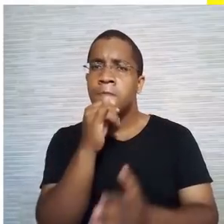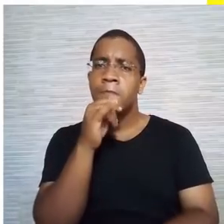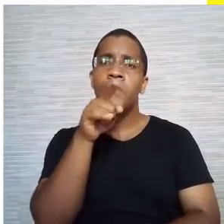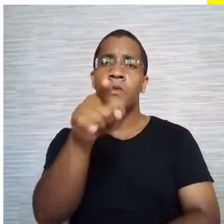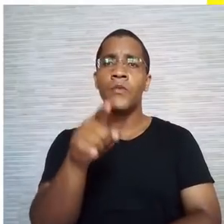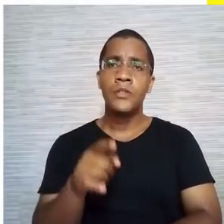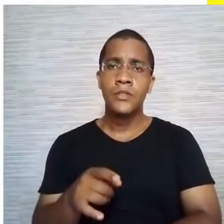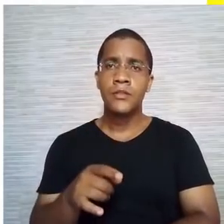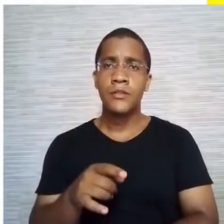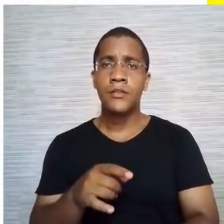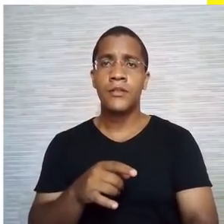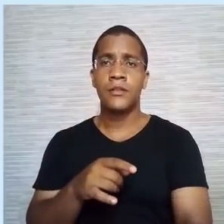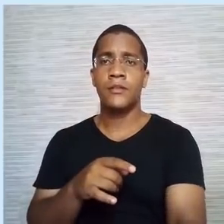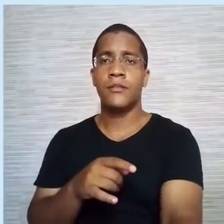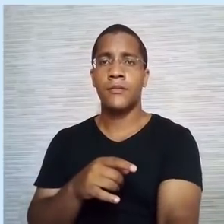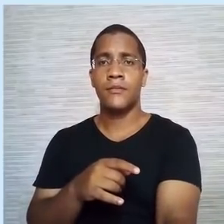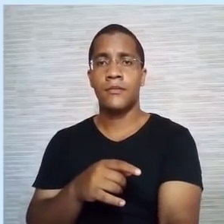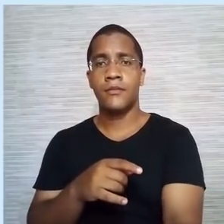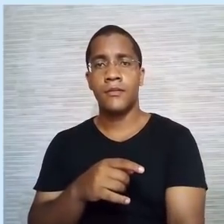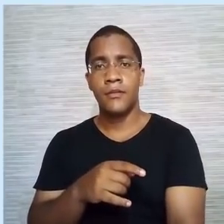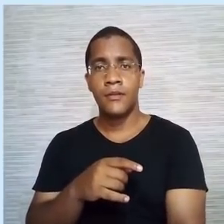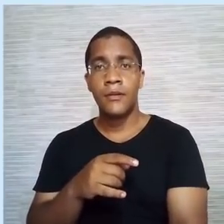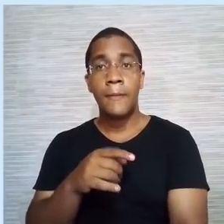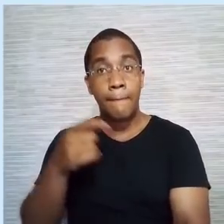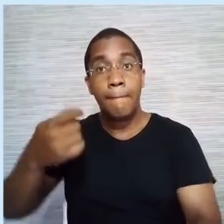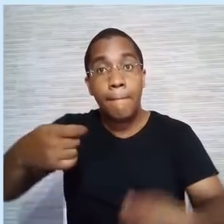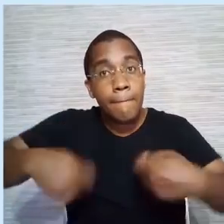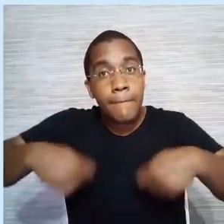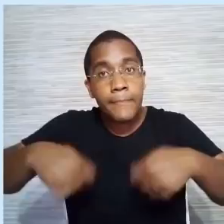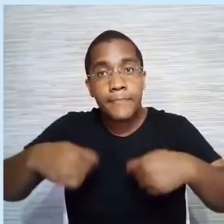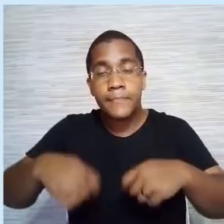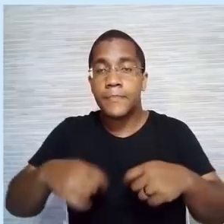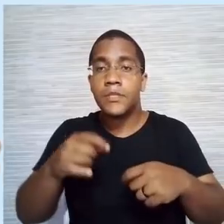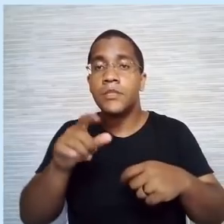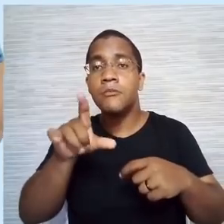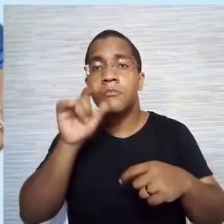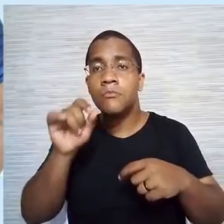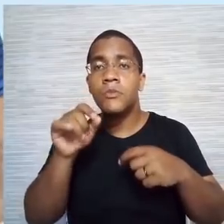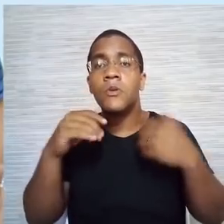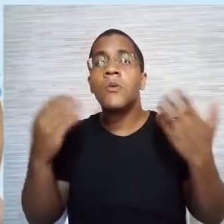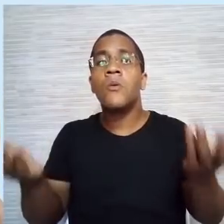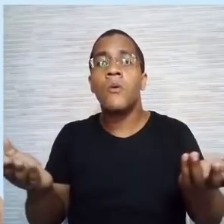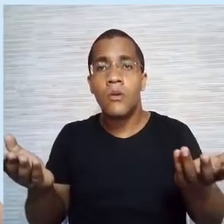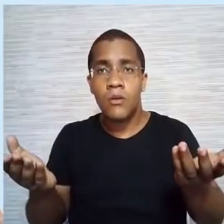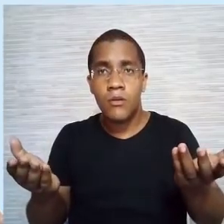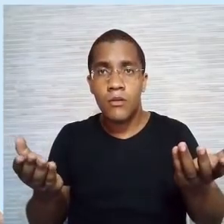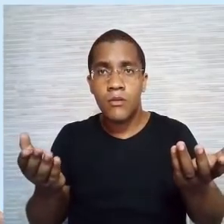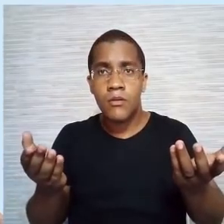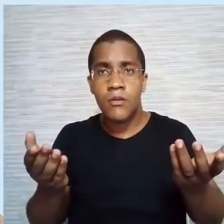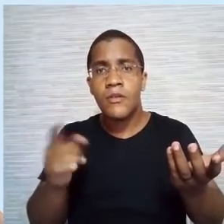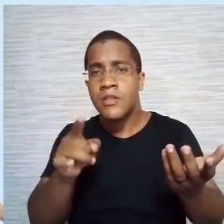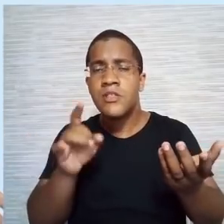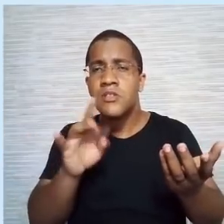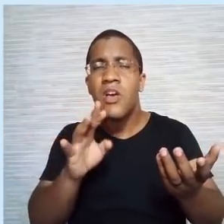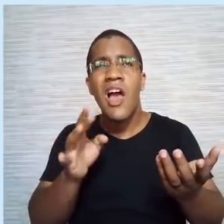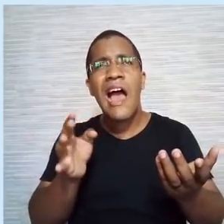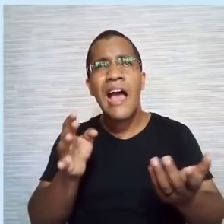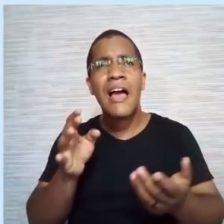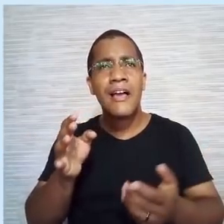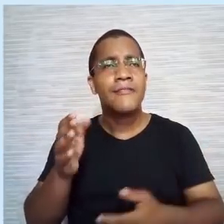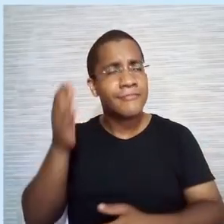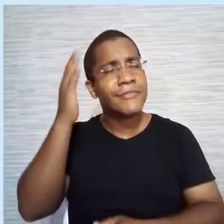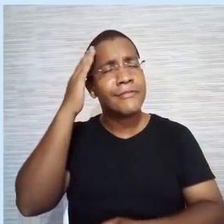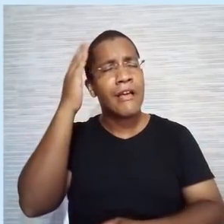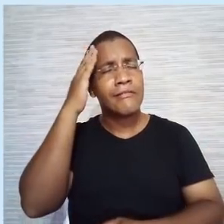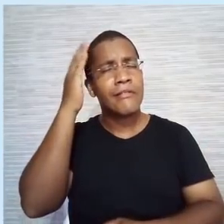ser pesquisado. Ou seja, é importante destacar que não é a mera busca pelo conhecimento, não é a